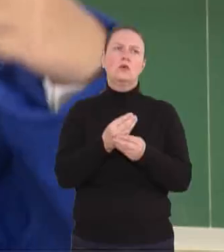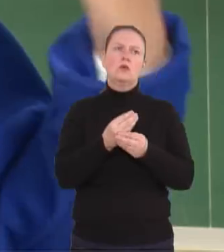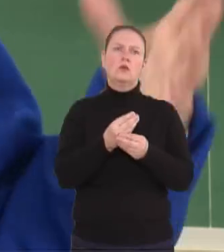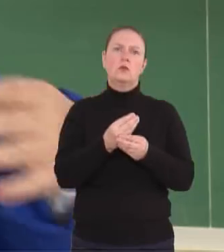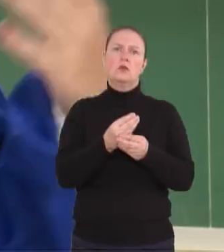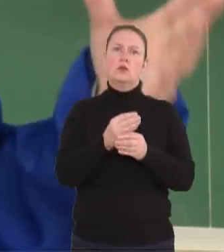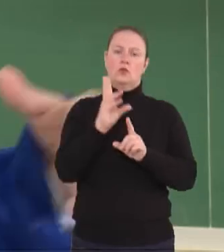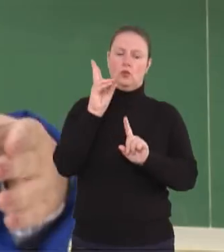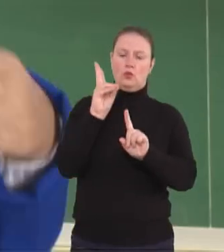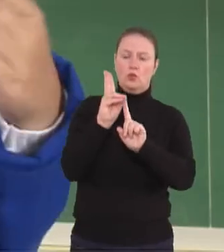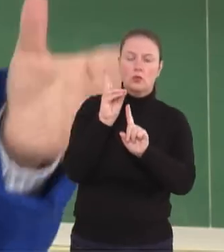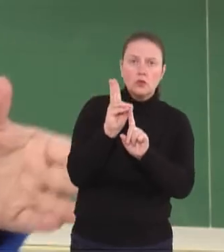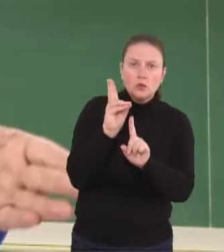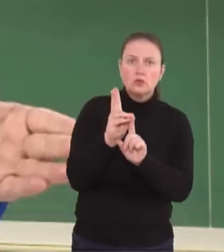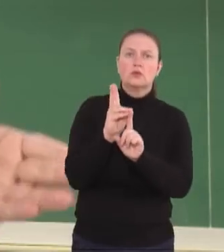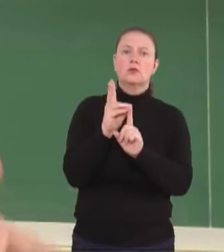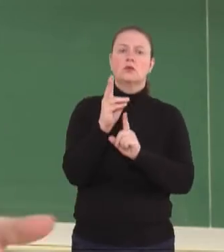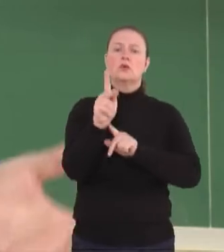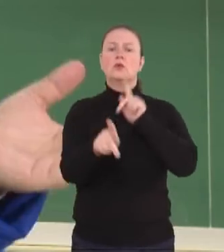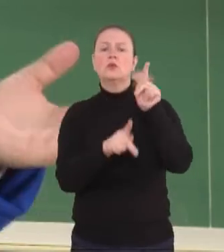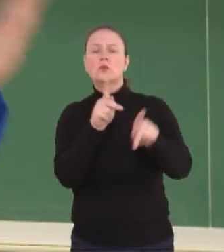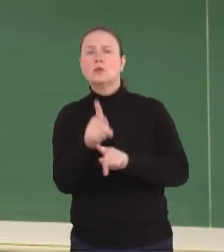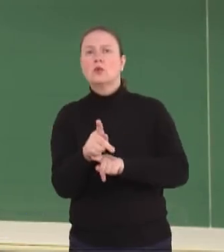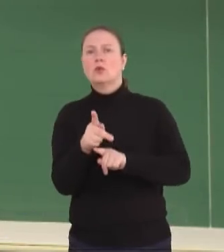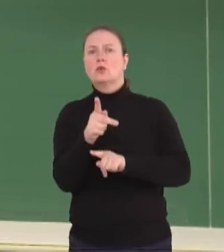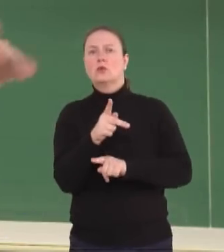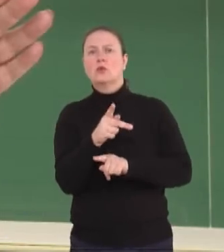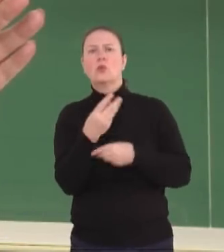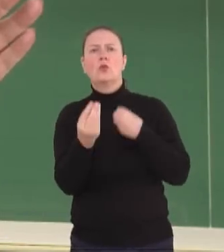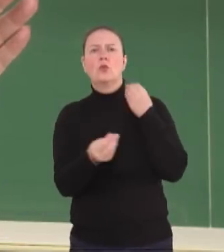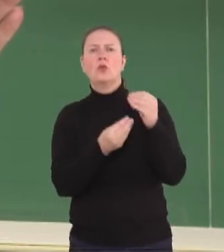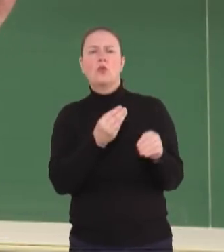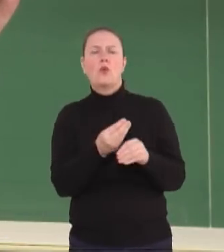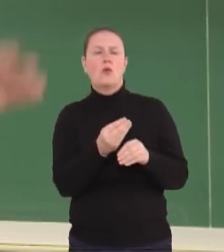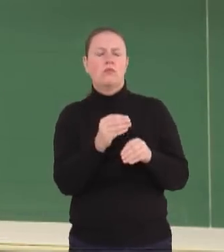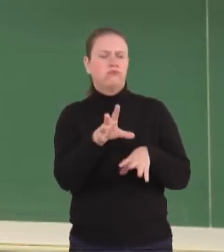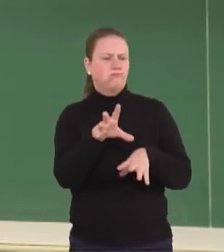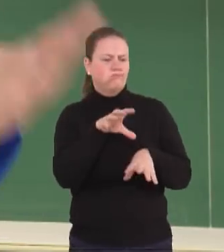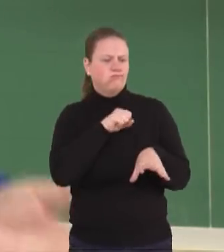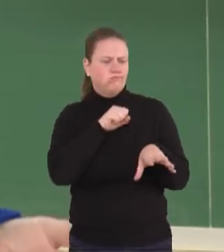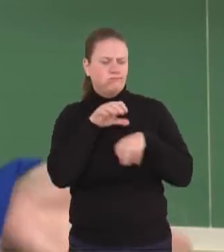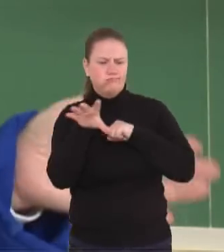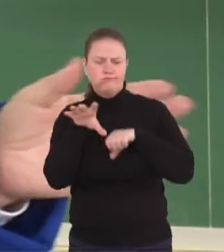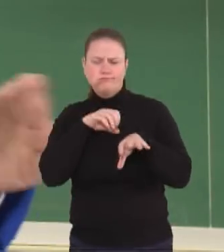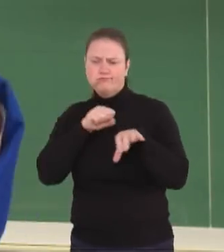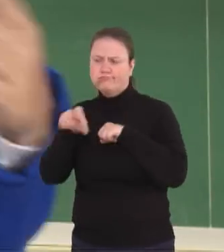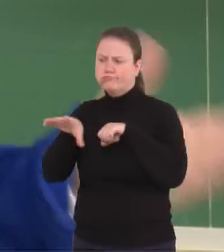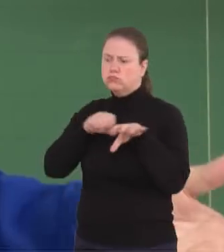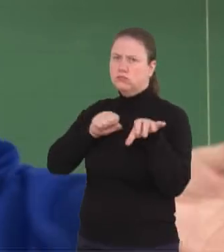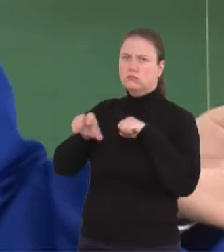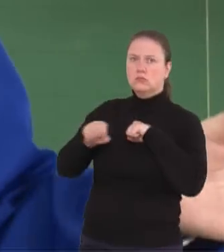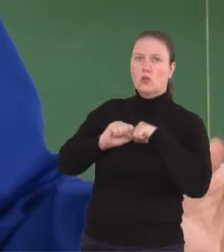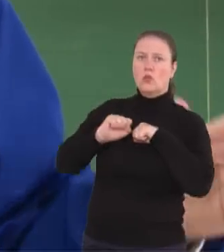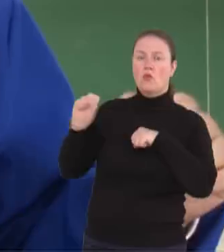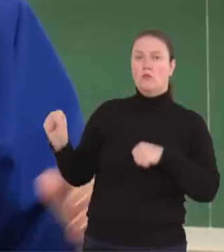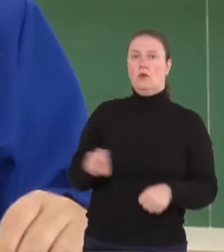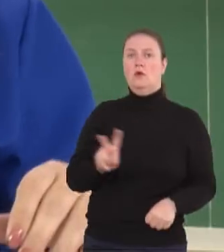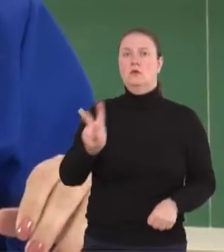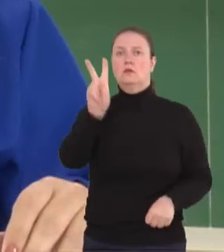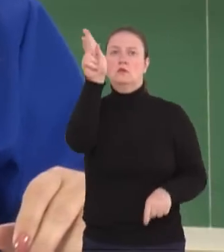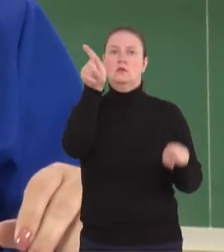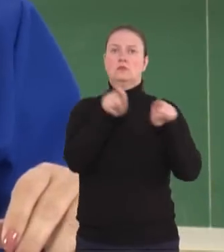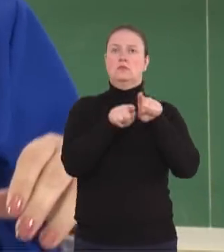que habitam essas comunidades indígenas herdaram aí dos seus ancestrais todos os seus valores, os seus princípios,